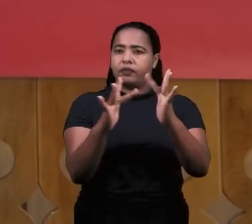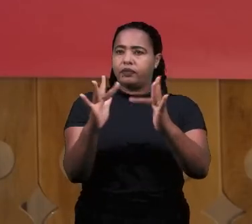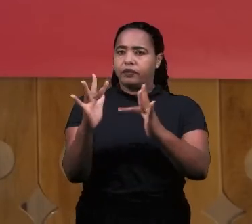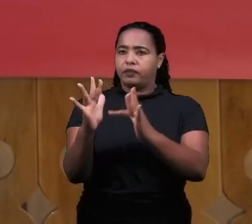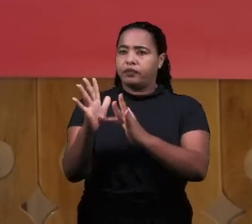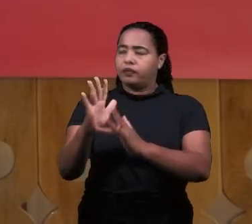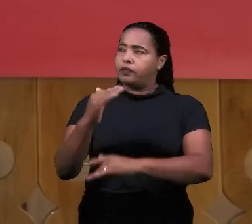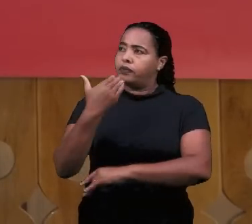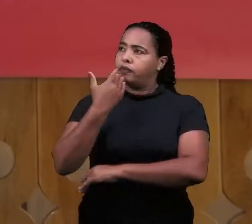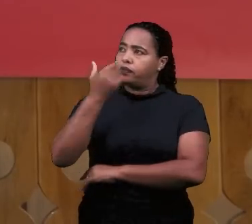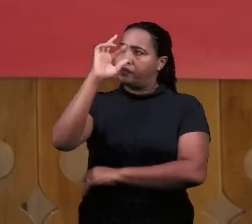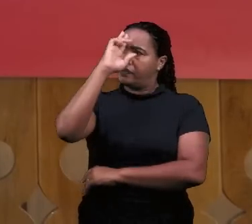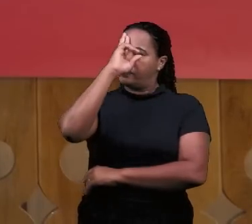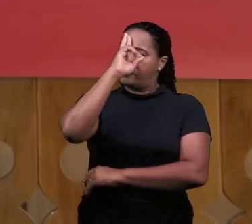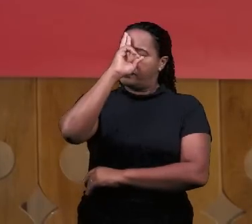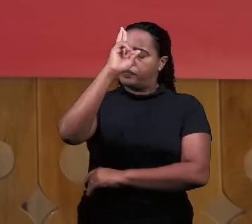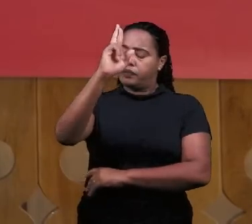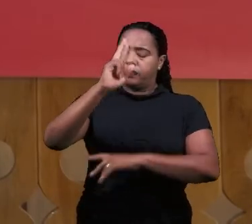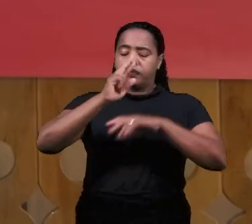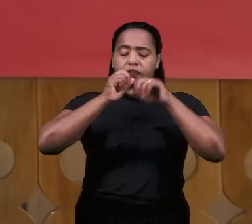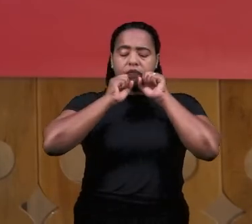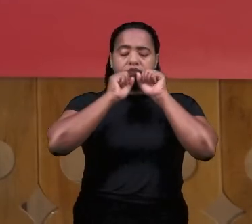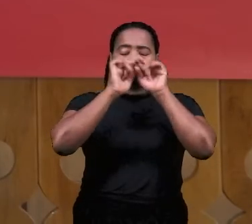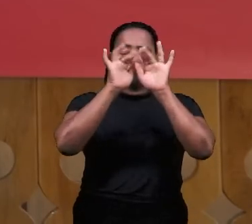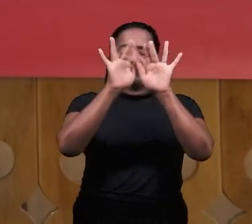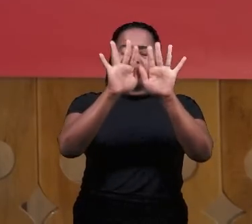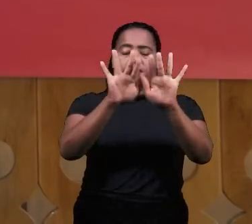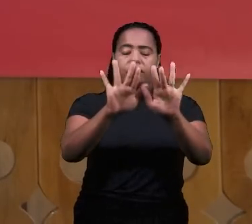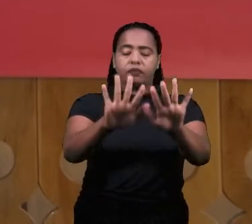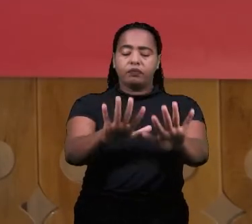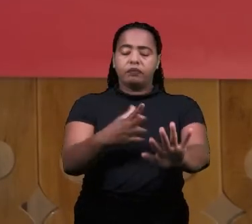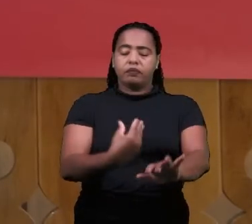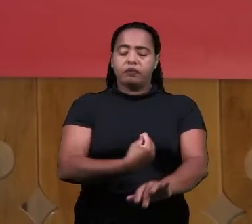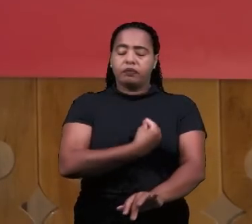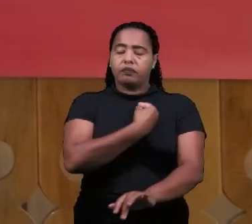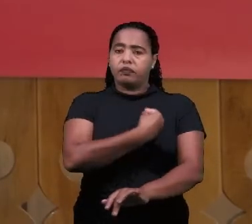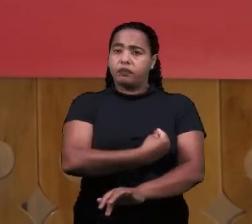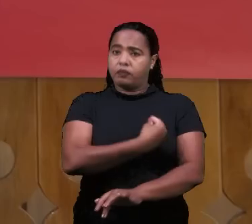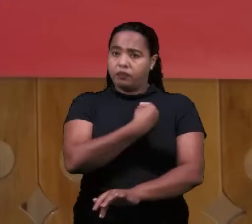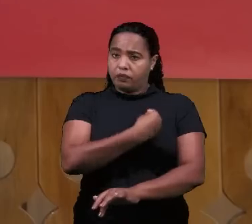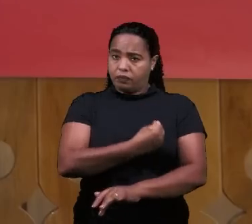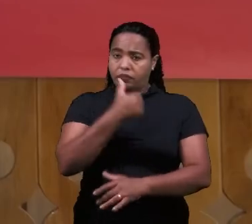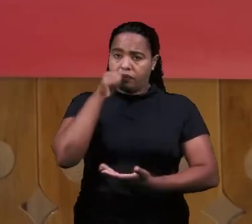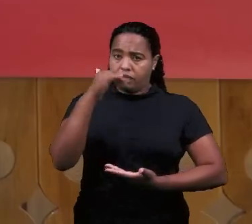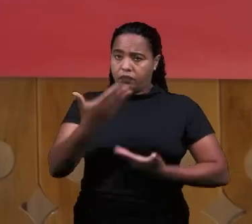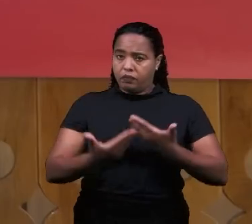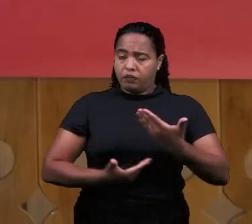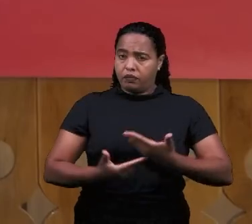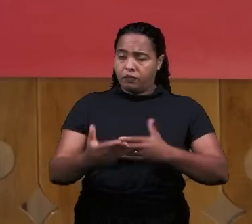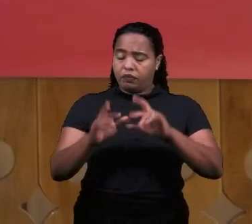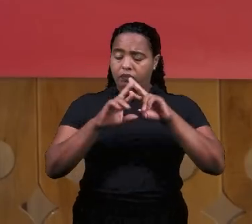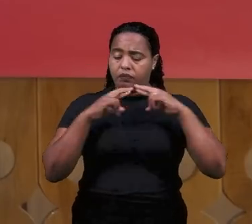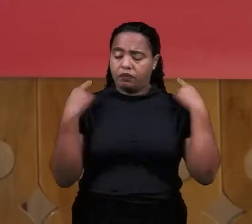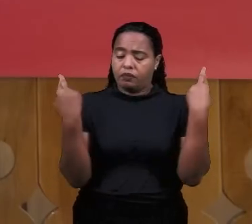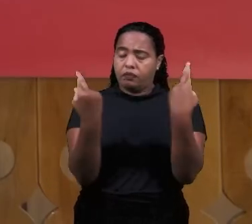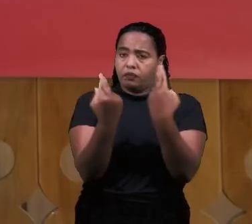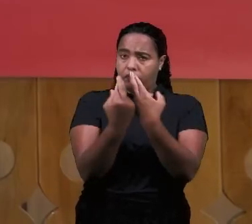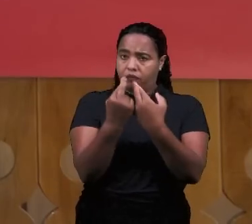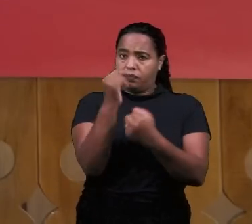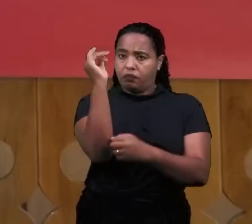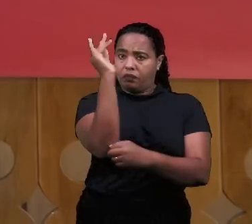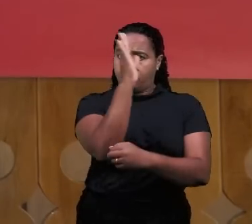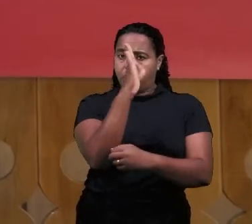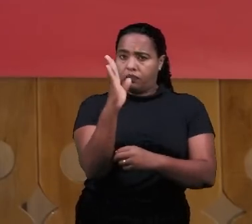pedimos-te uma bênção por todas as tuas servas, reunidas nesta hora no Brasil e no